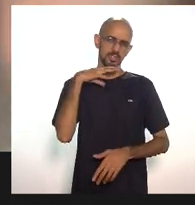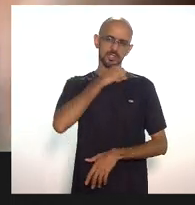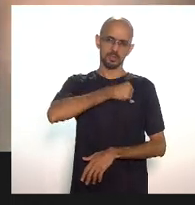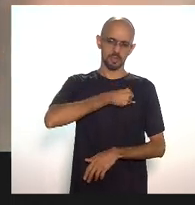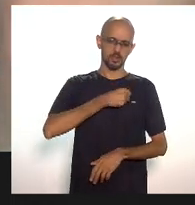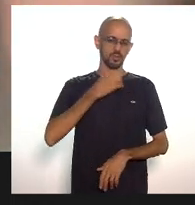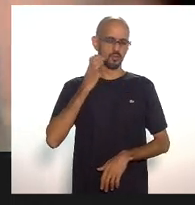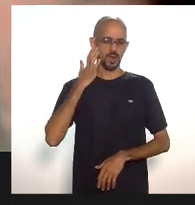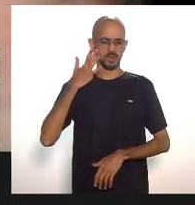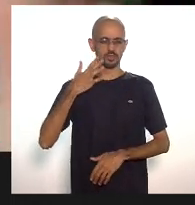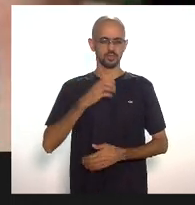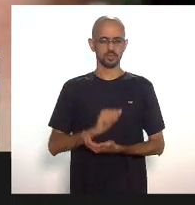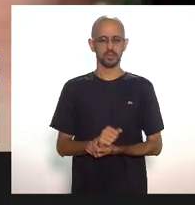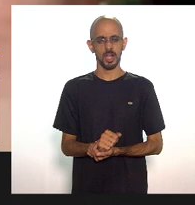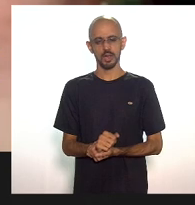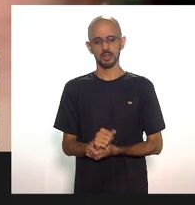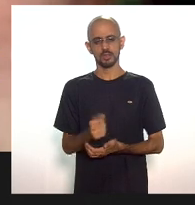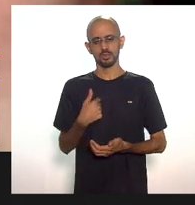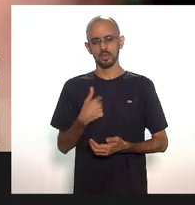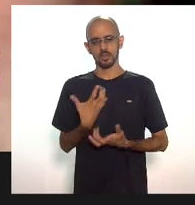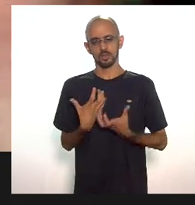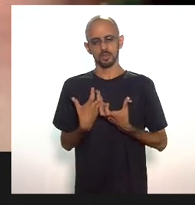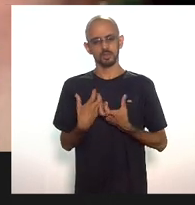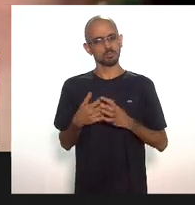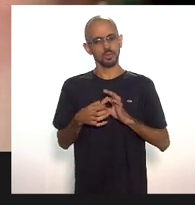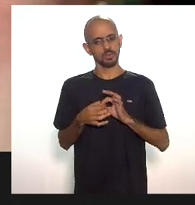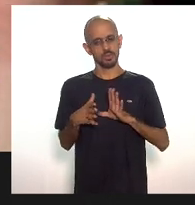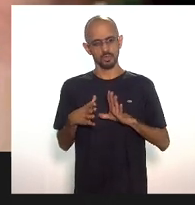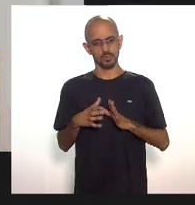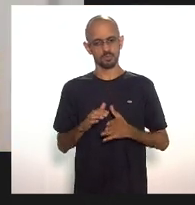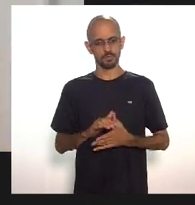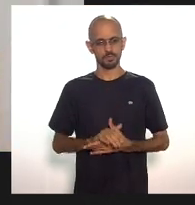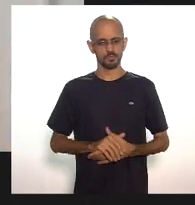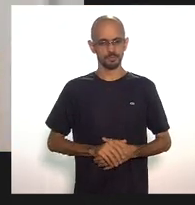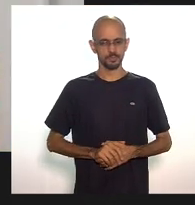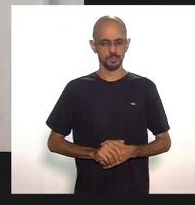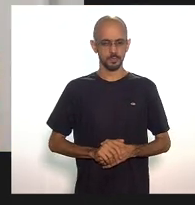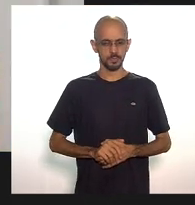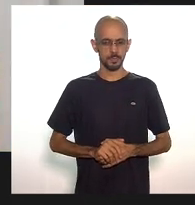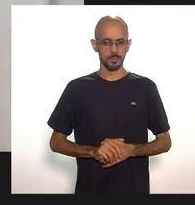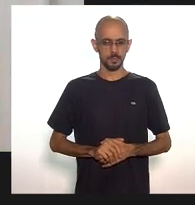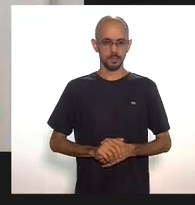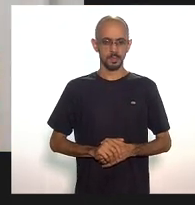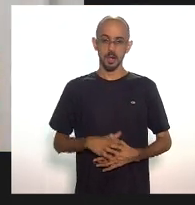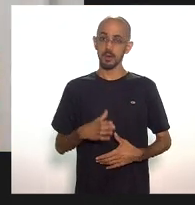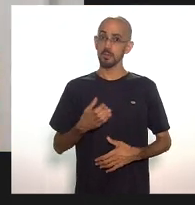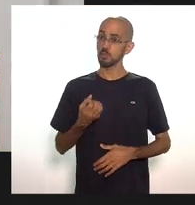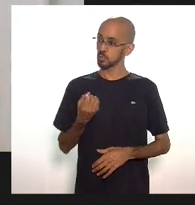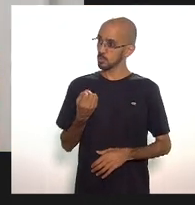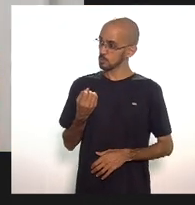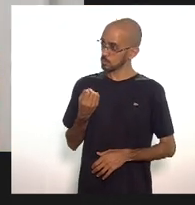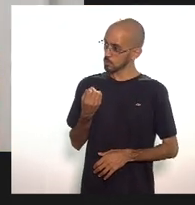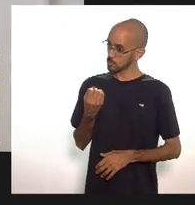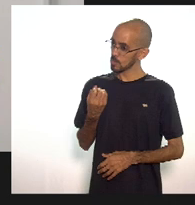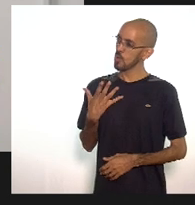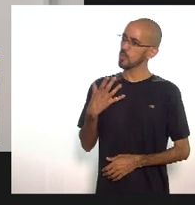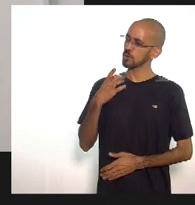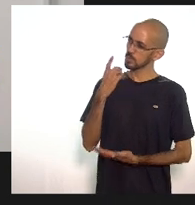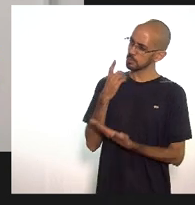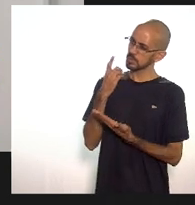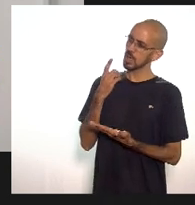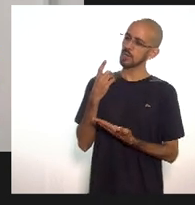tá? Então, me coloco aí à disposição. Claro, bom tempo. Vamos lá, até porque